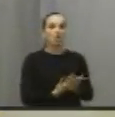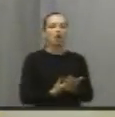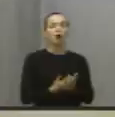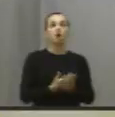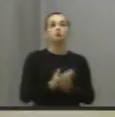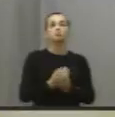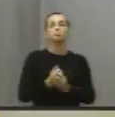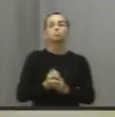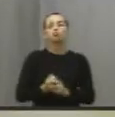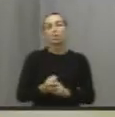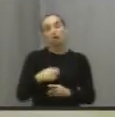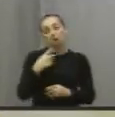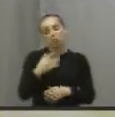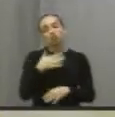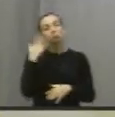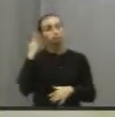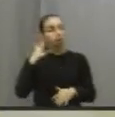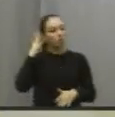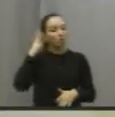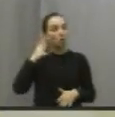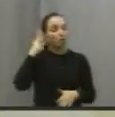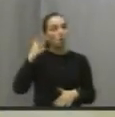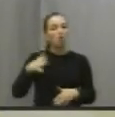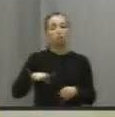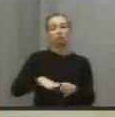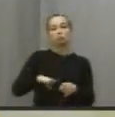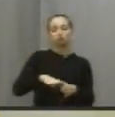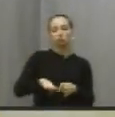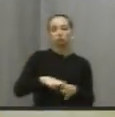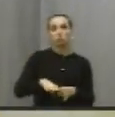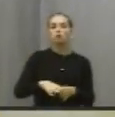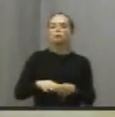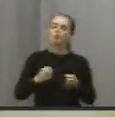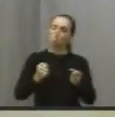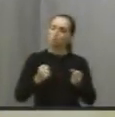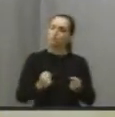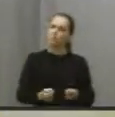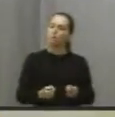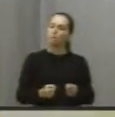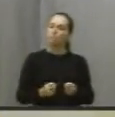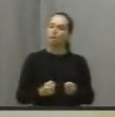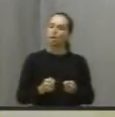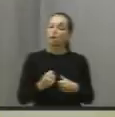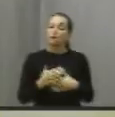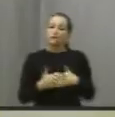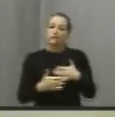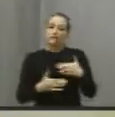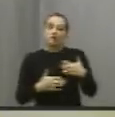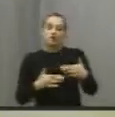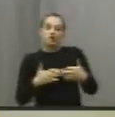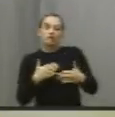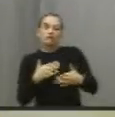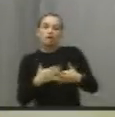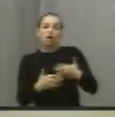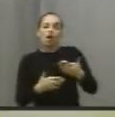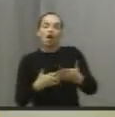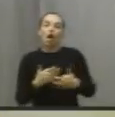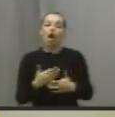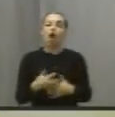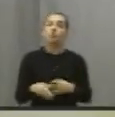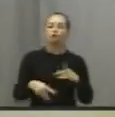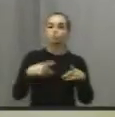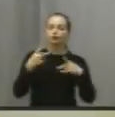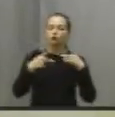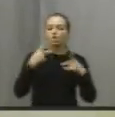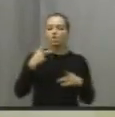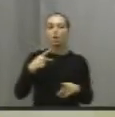que eu acho que essa Câmara Municipal ela pode dar um passo além do que a gente vem tomando no que se refere ao debate